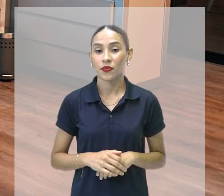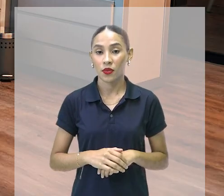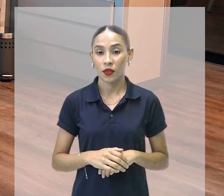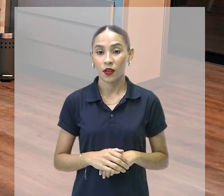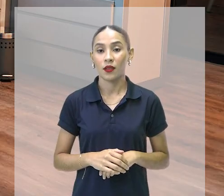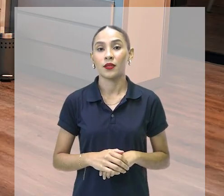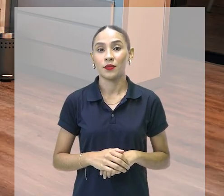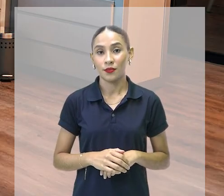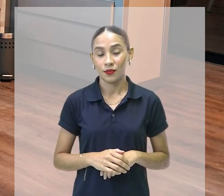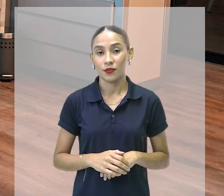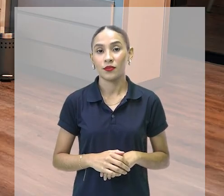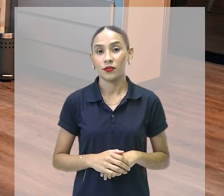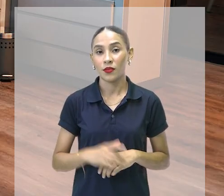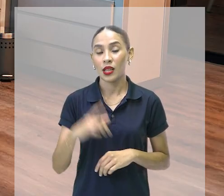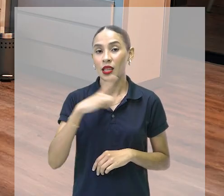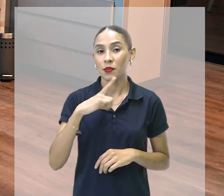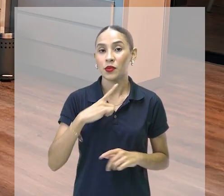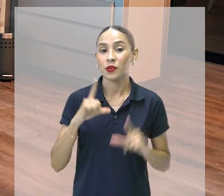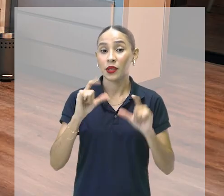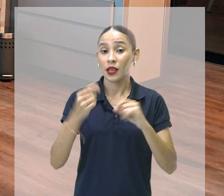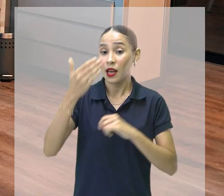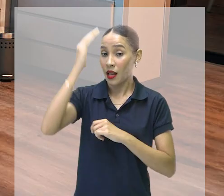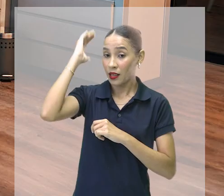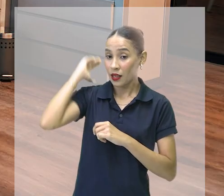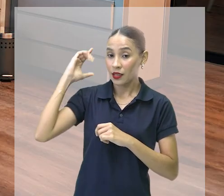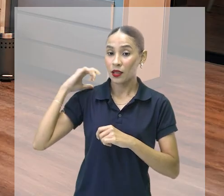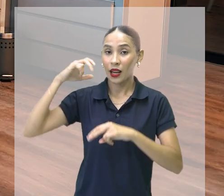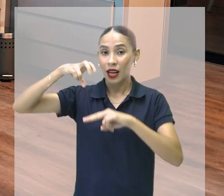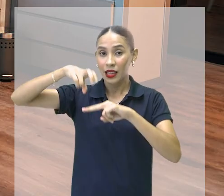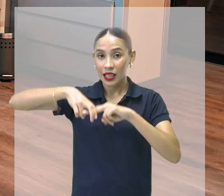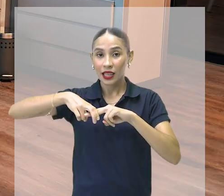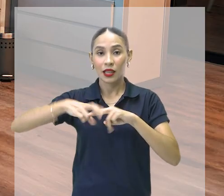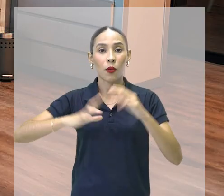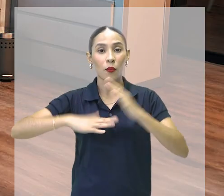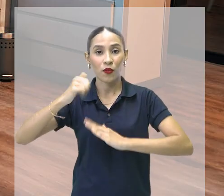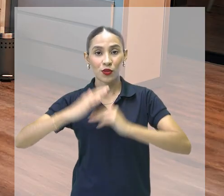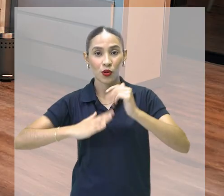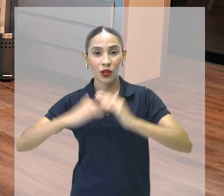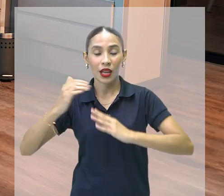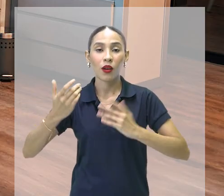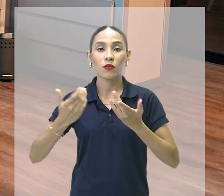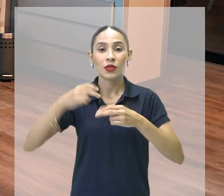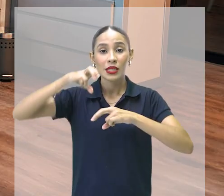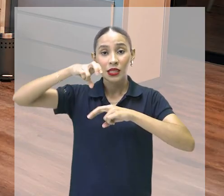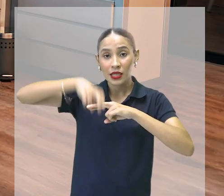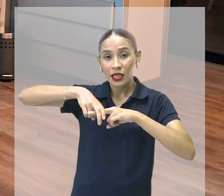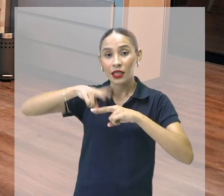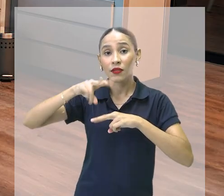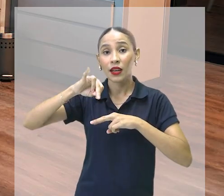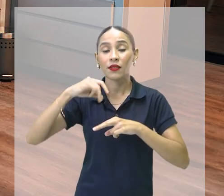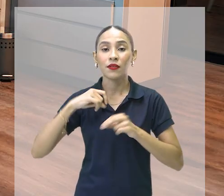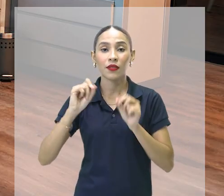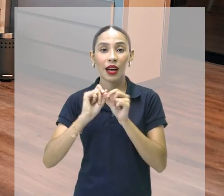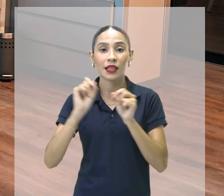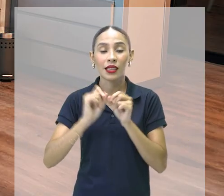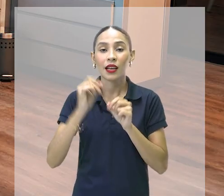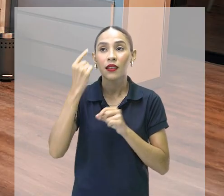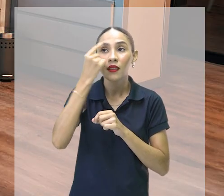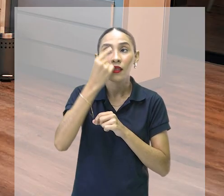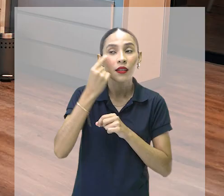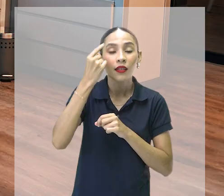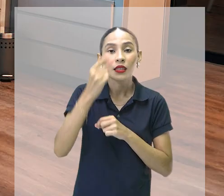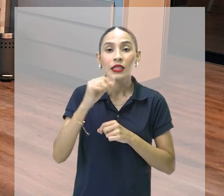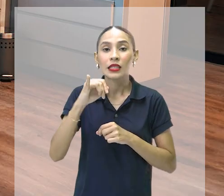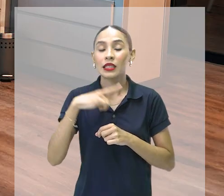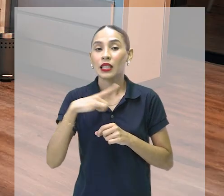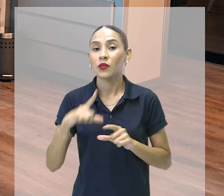onde nós temos aí, aqui atrás de mim tem uma cadeira onde a pessoa se senta e aí ela faz exames de vista, né, para ver se ela